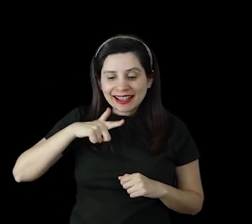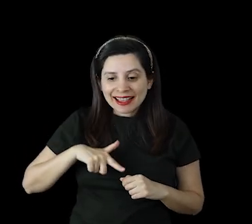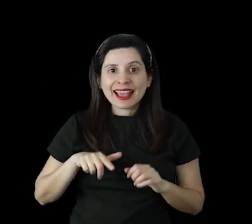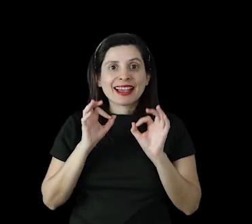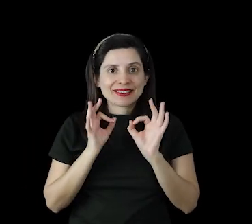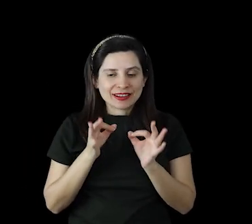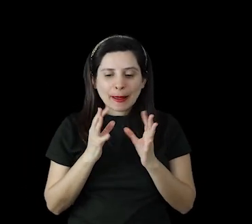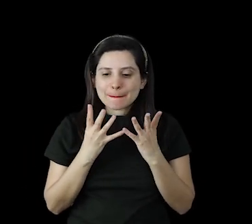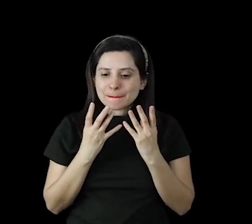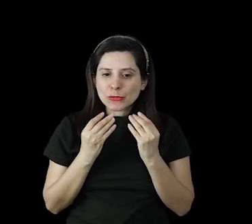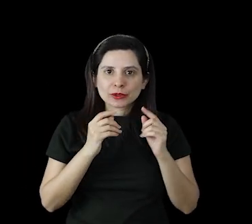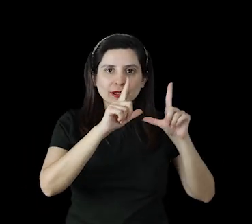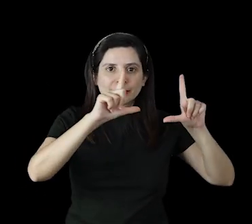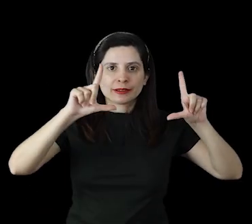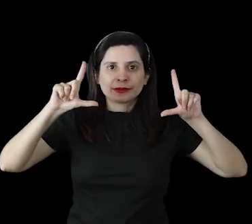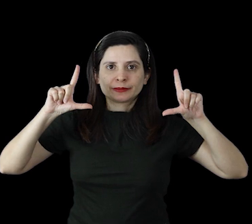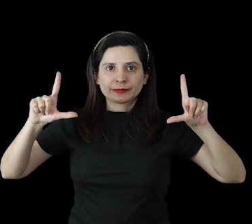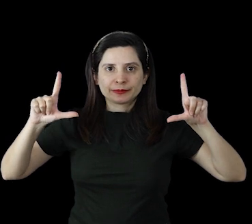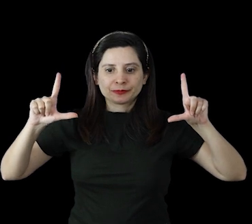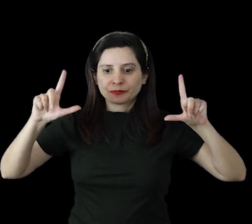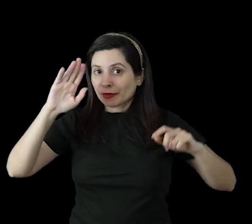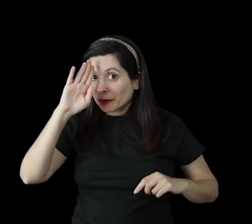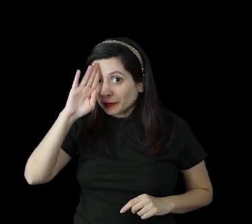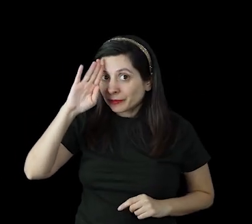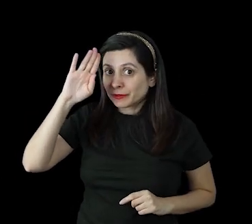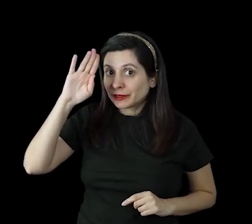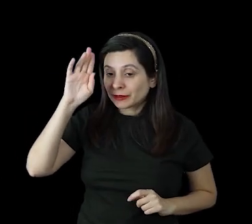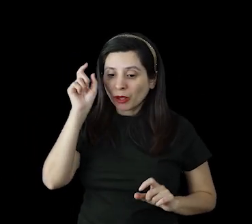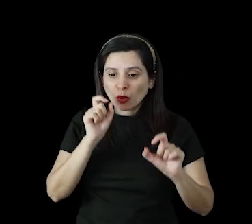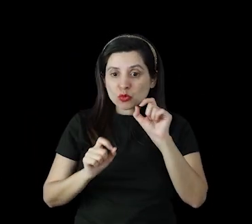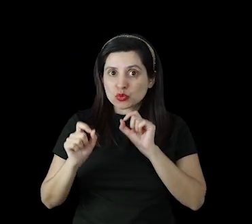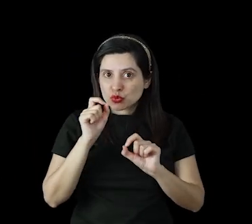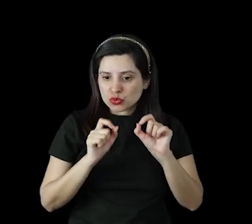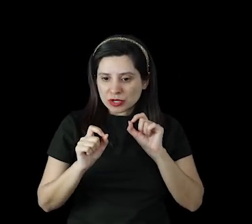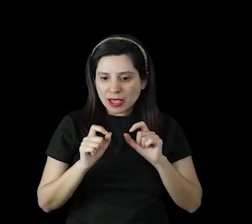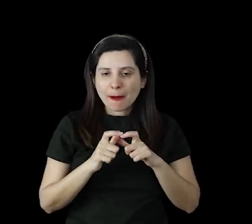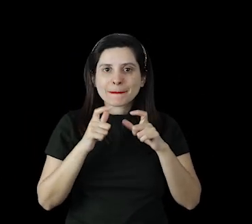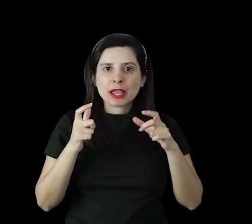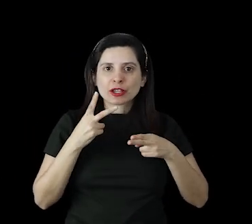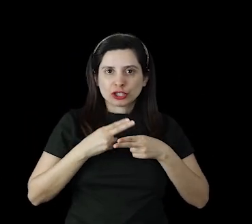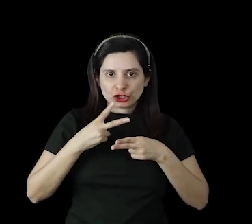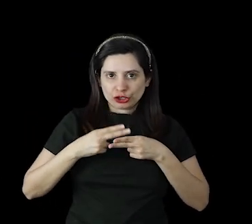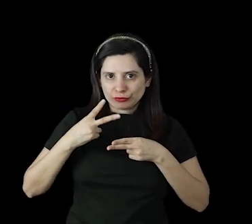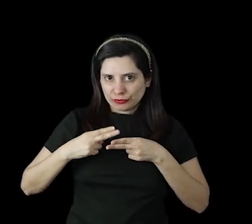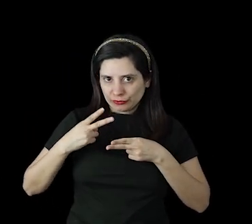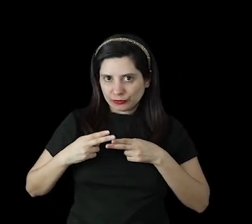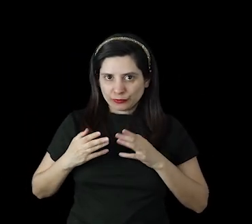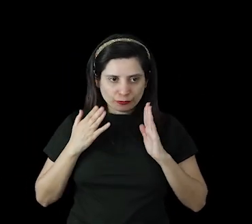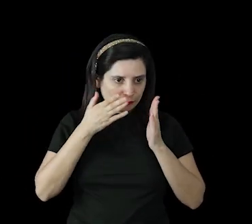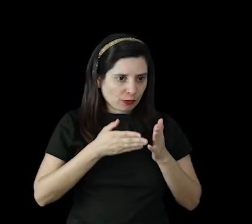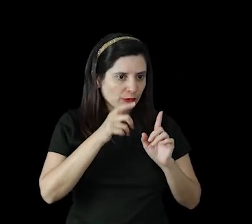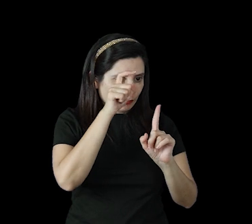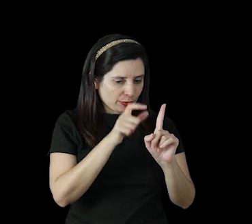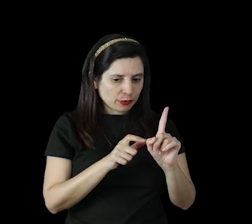né, muita tela, porque, principalmente, né, a maioria das séries focam em personagem, e